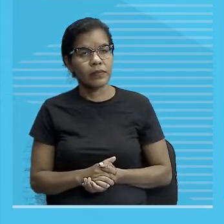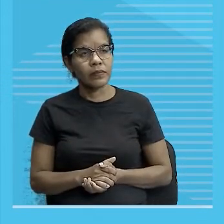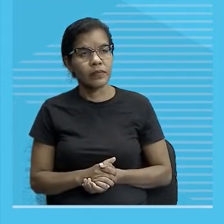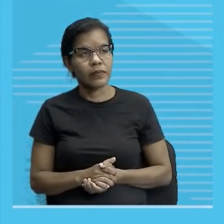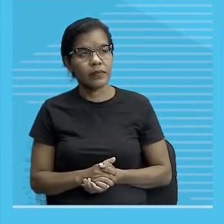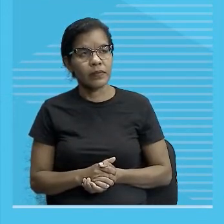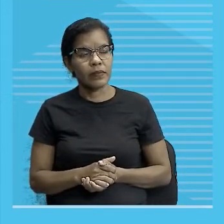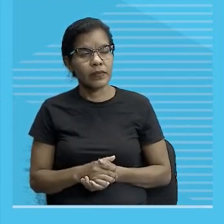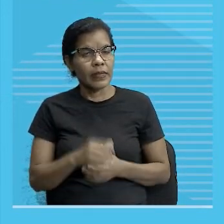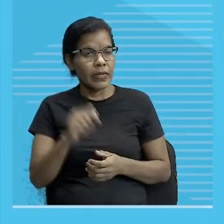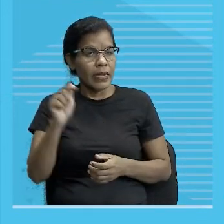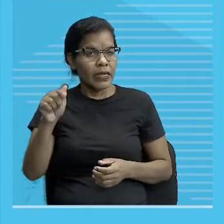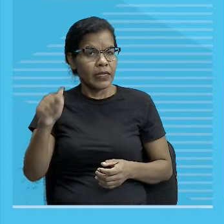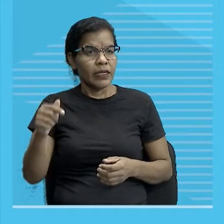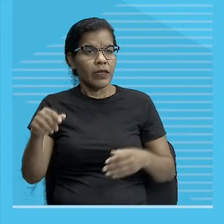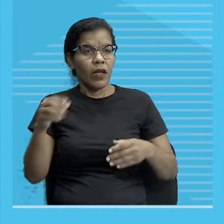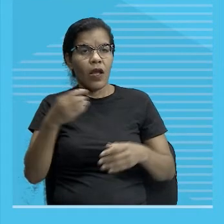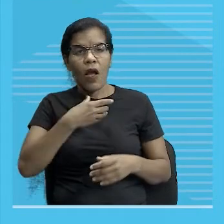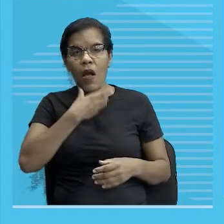esse homem